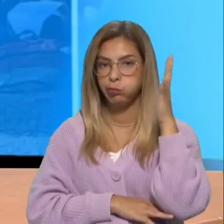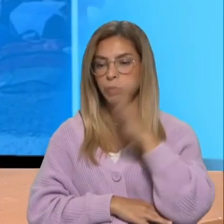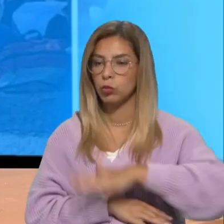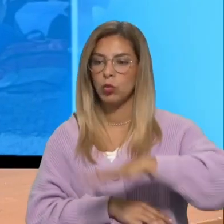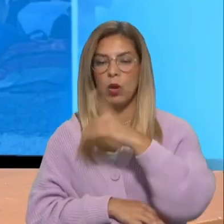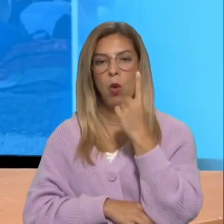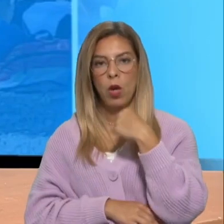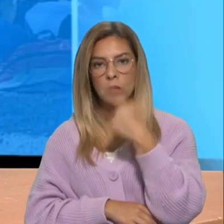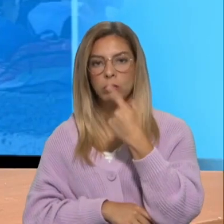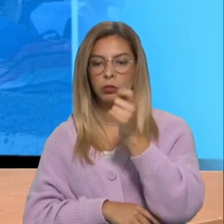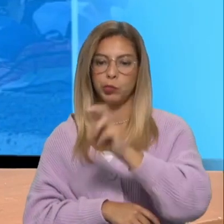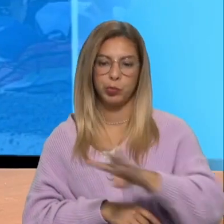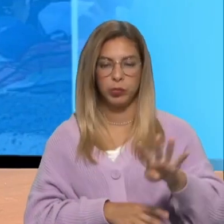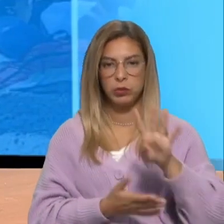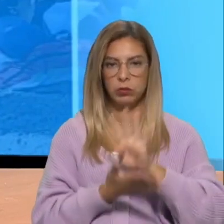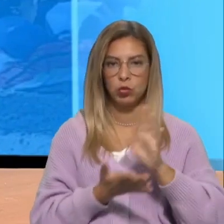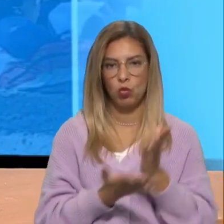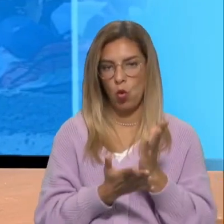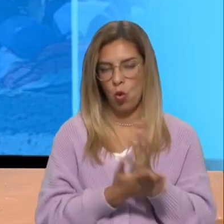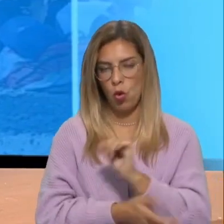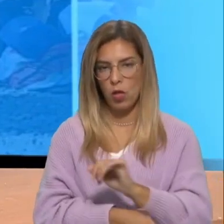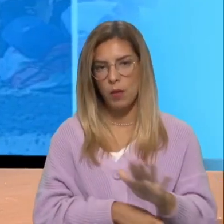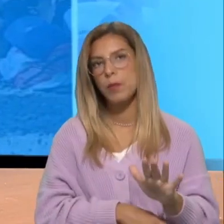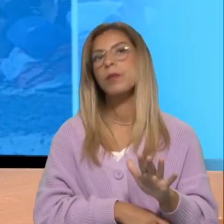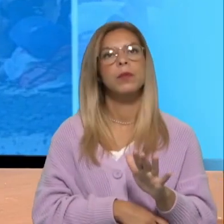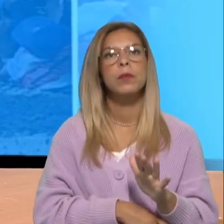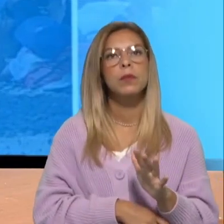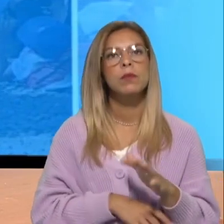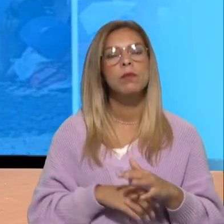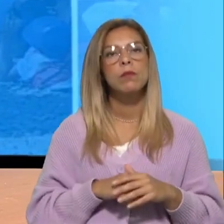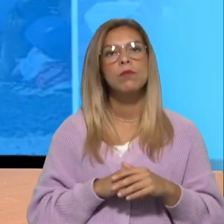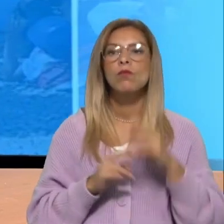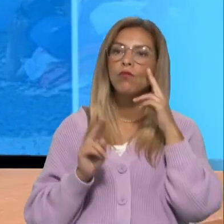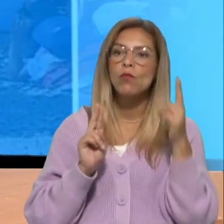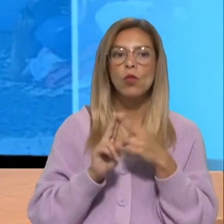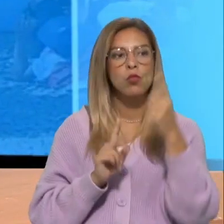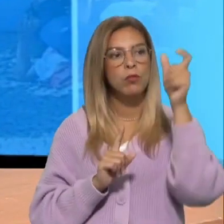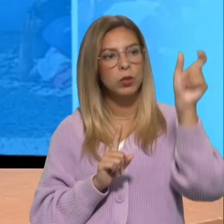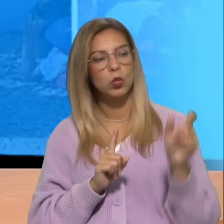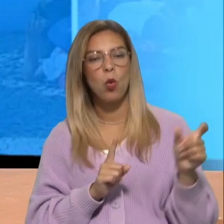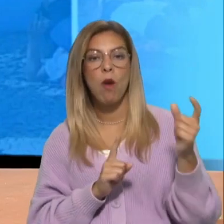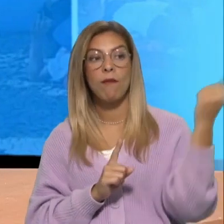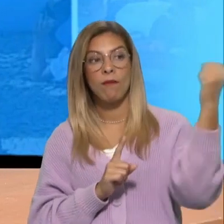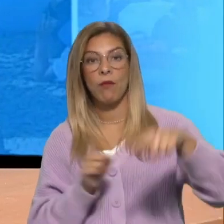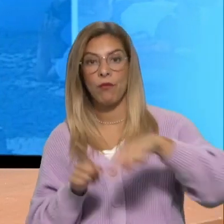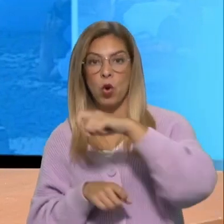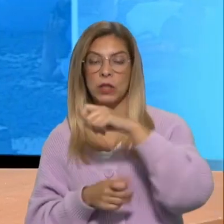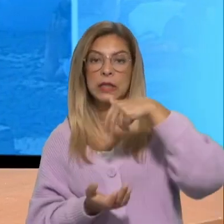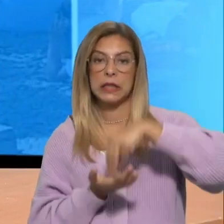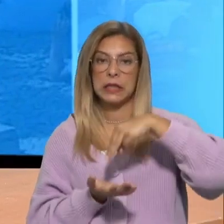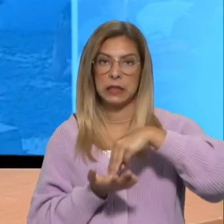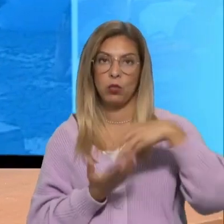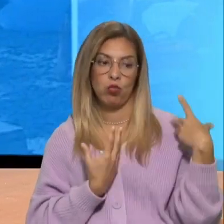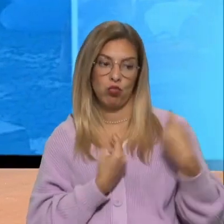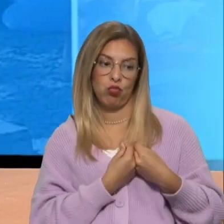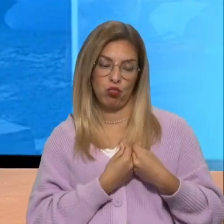meninos do primeiro e segundo ciclo, que iriam, encontrar-se com um refugiado sírio, e ele estava comigo, ao